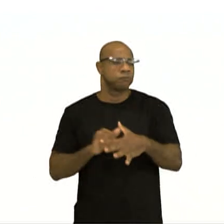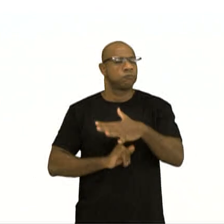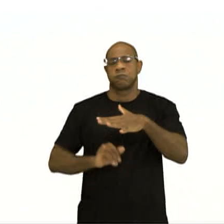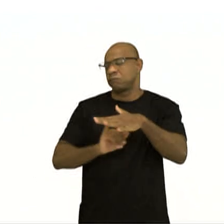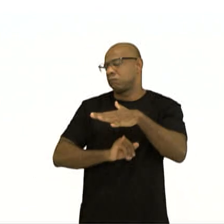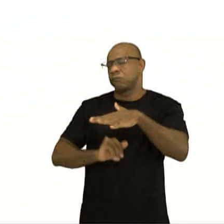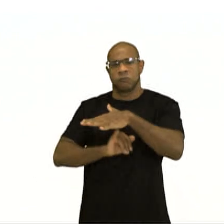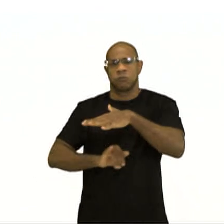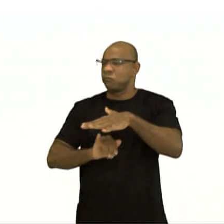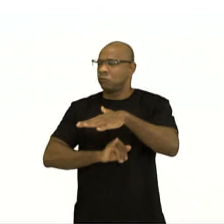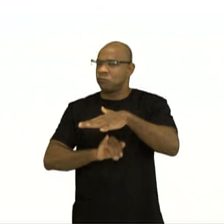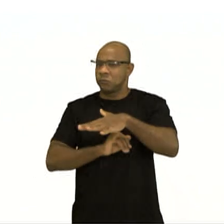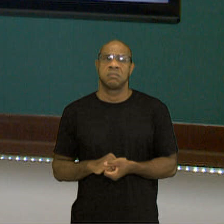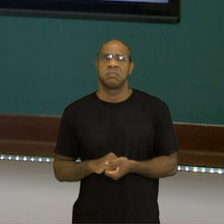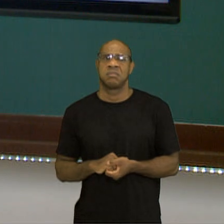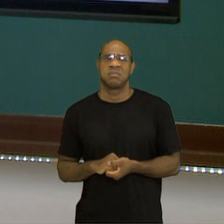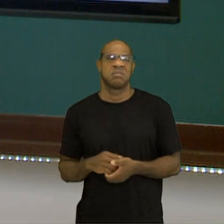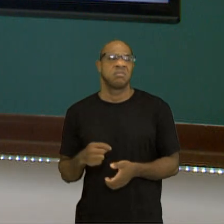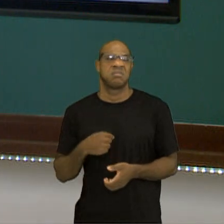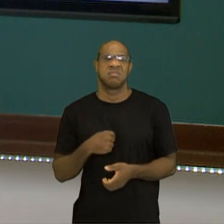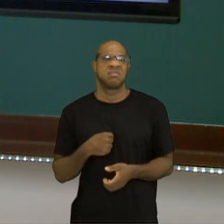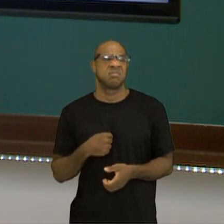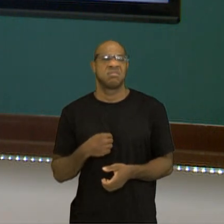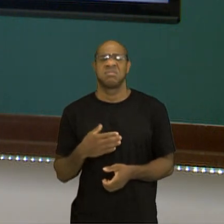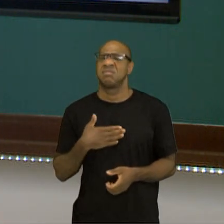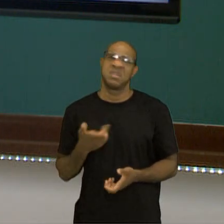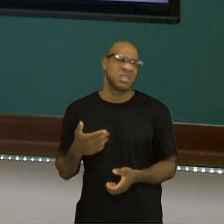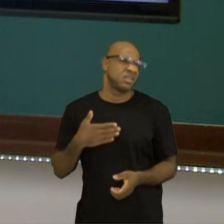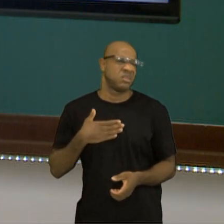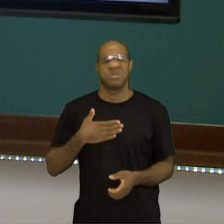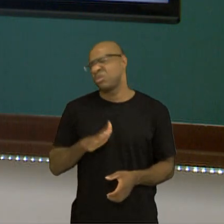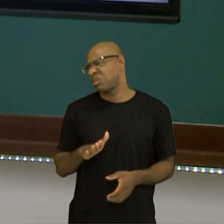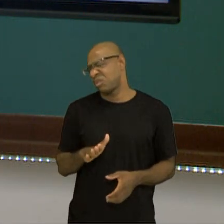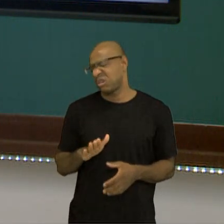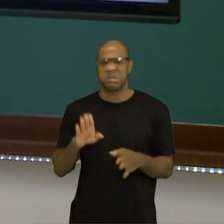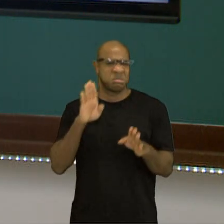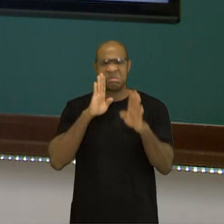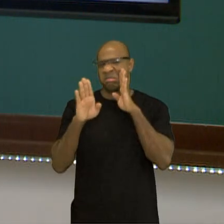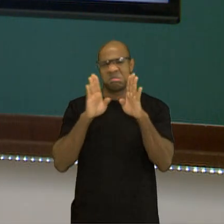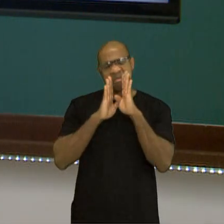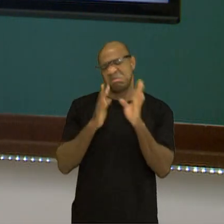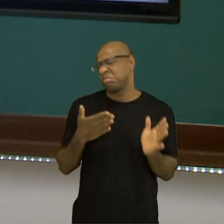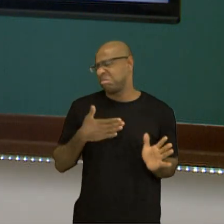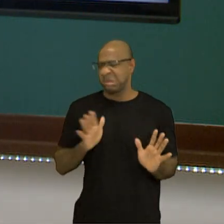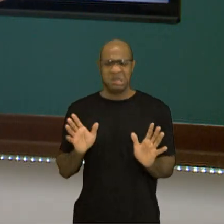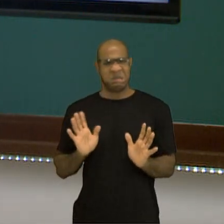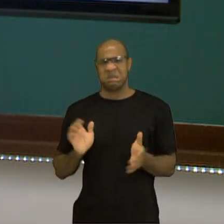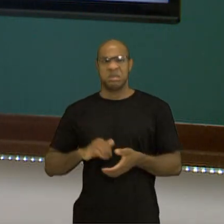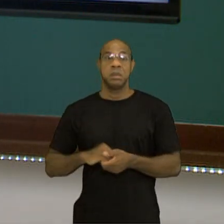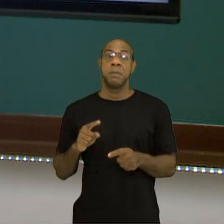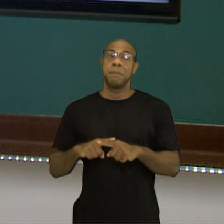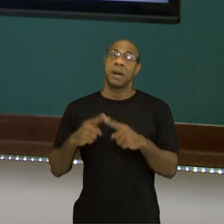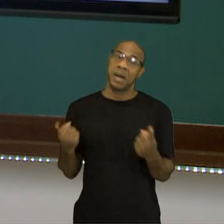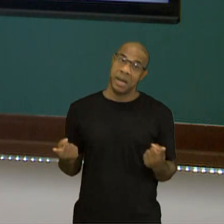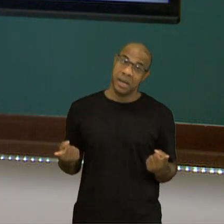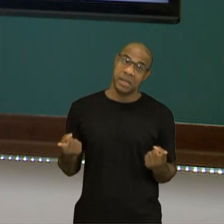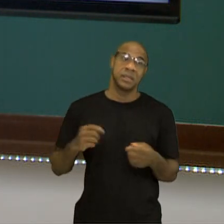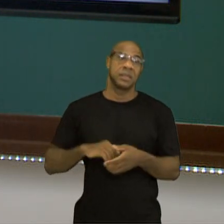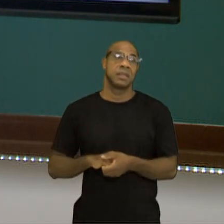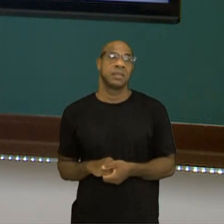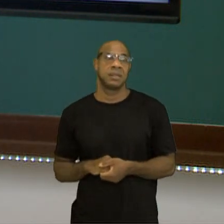qual frase em inglês que vocês poderiam, né, escrever dizendo o que esse entrevistado gosta de